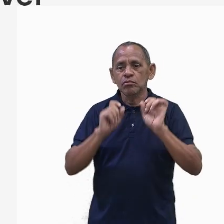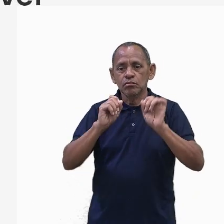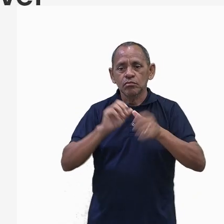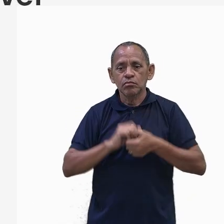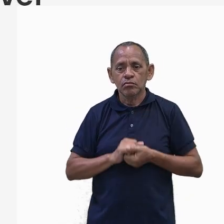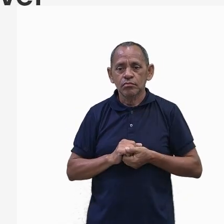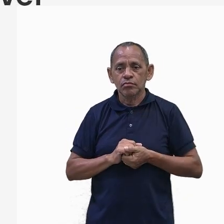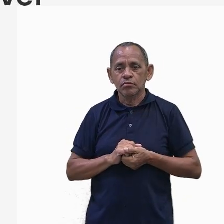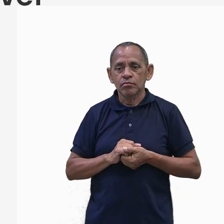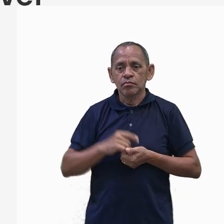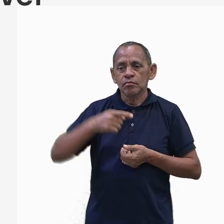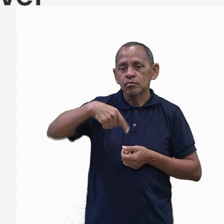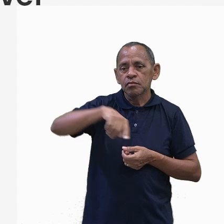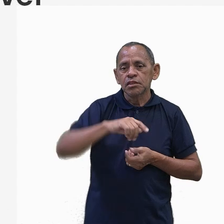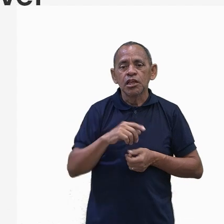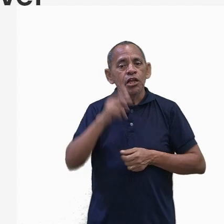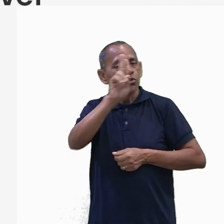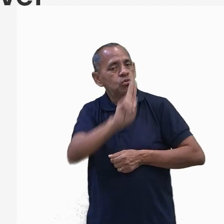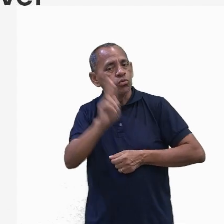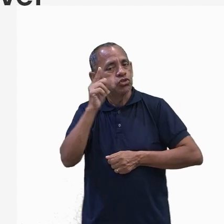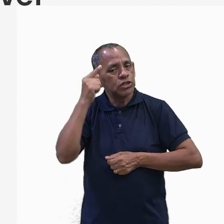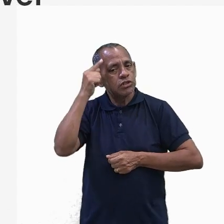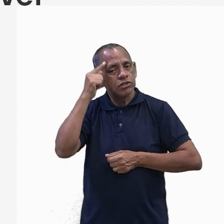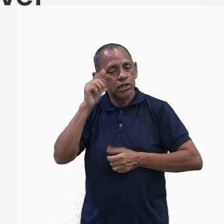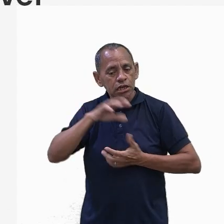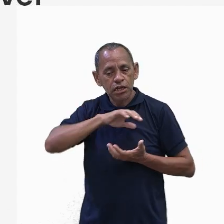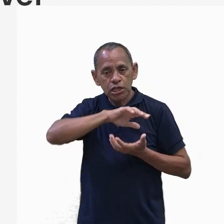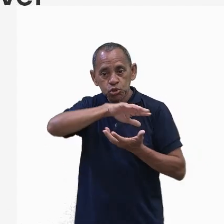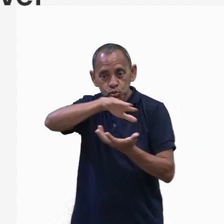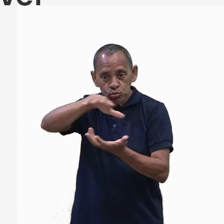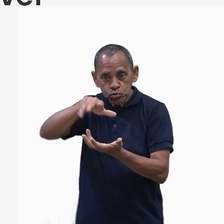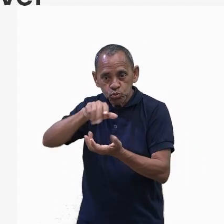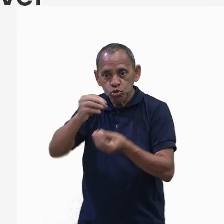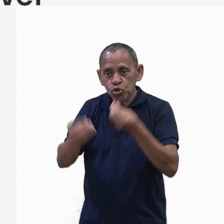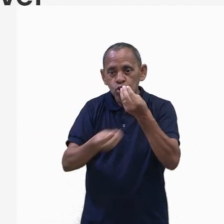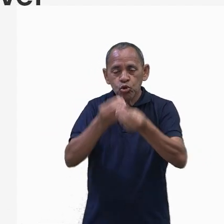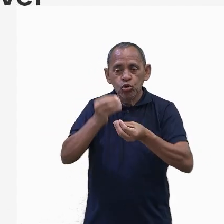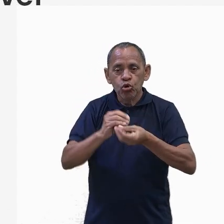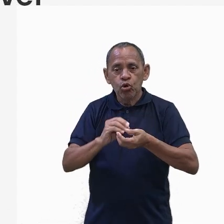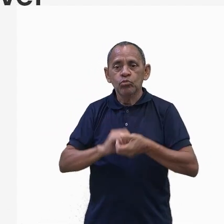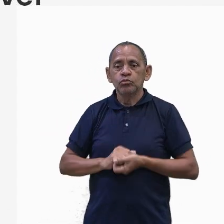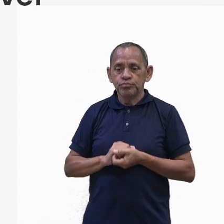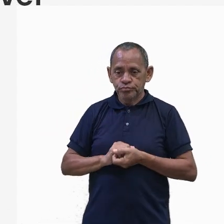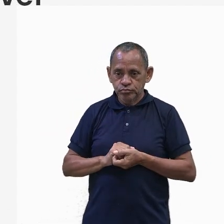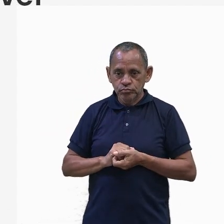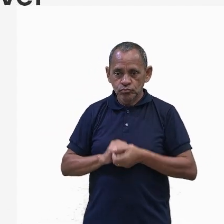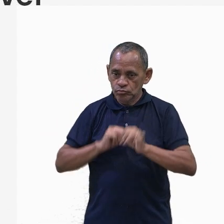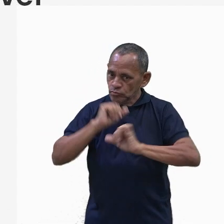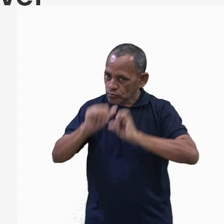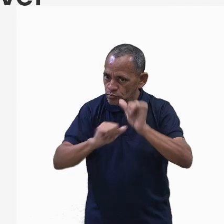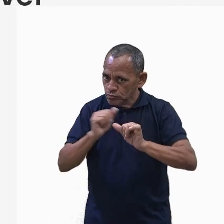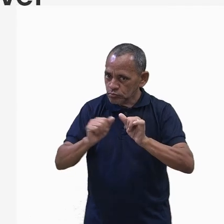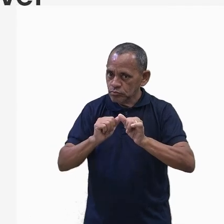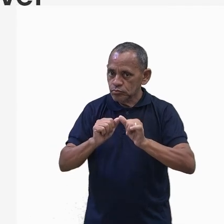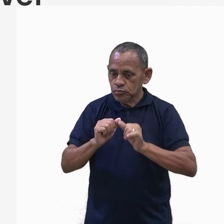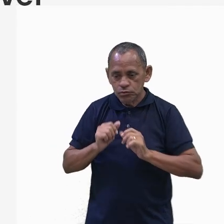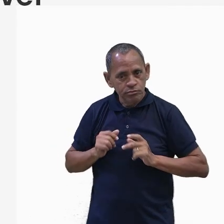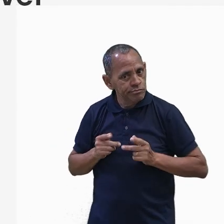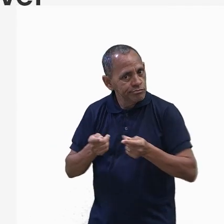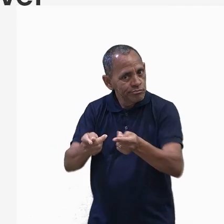ele adota essa ideia do mundo das formas como um reino imutável e eterno. Platão é que vai trazer isso